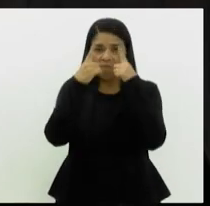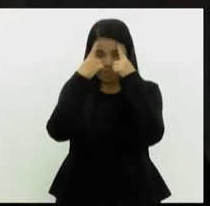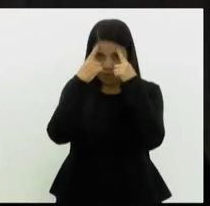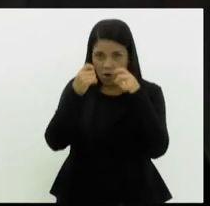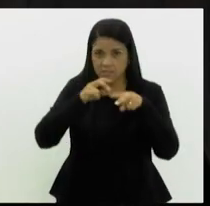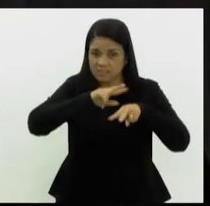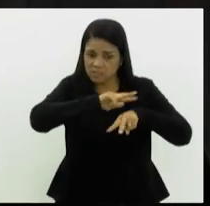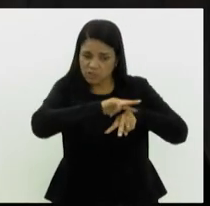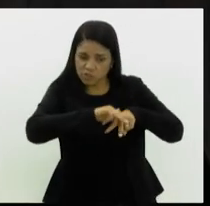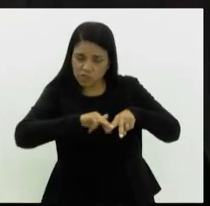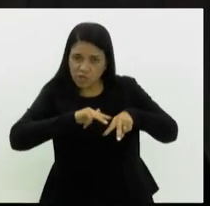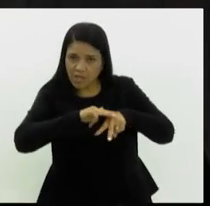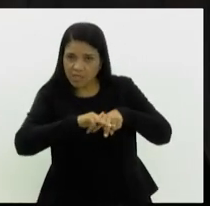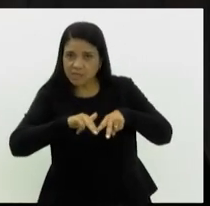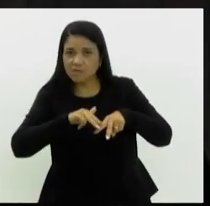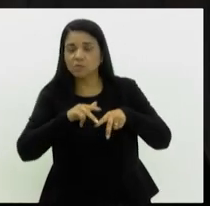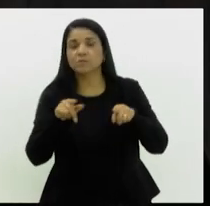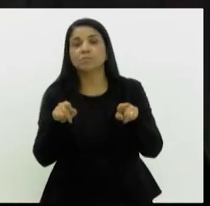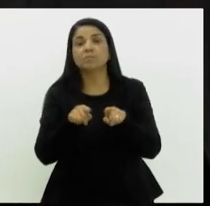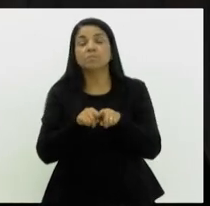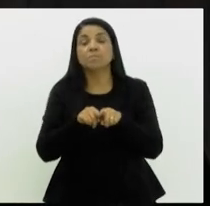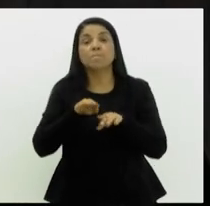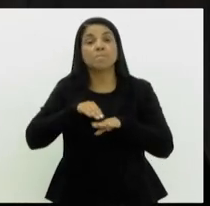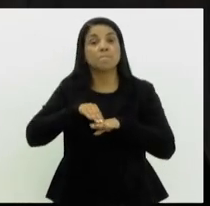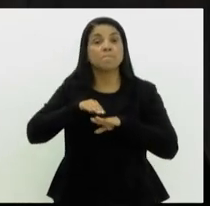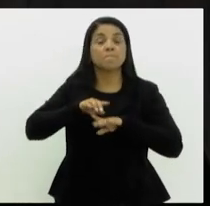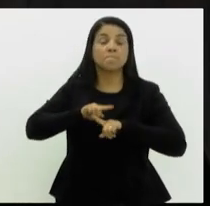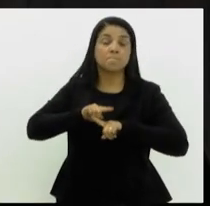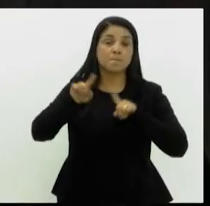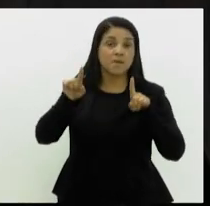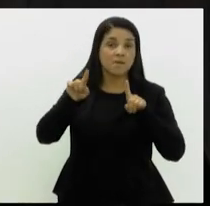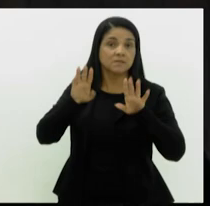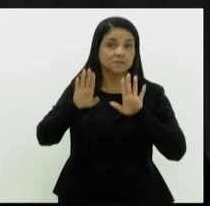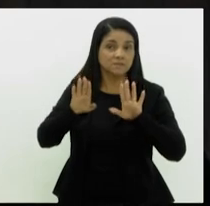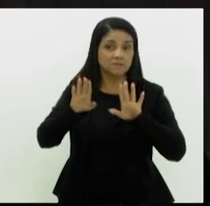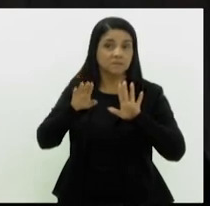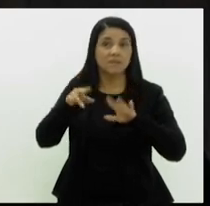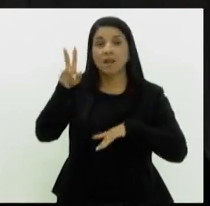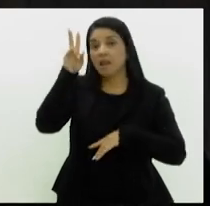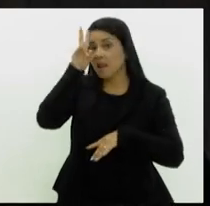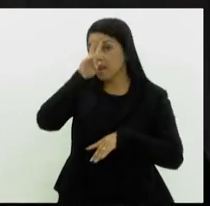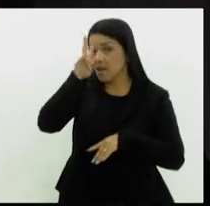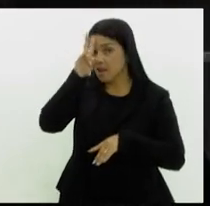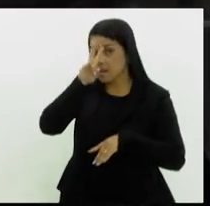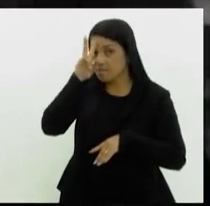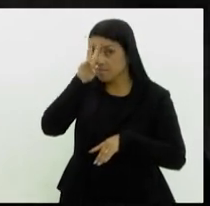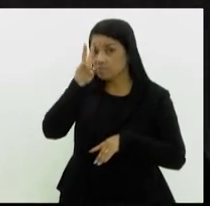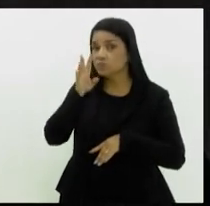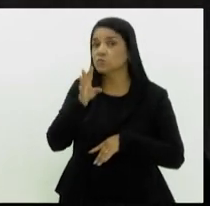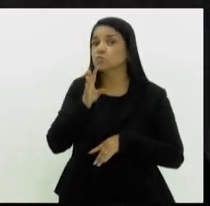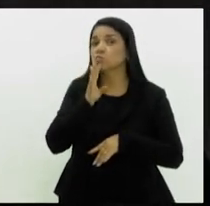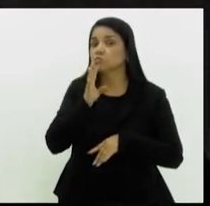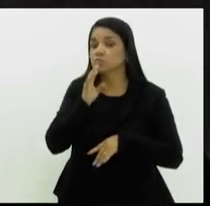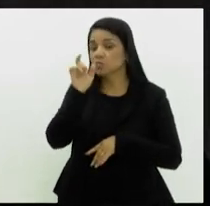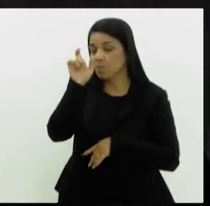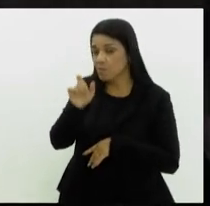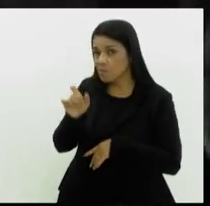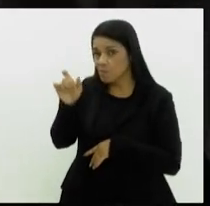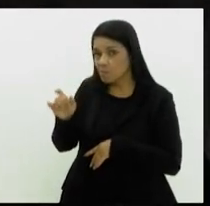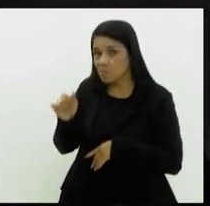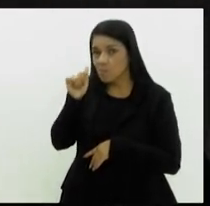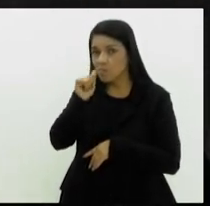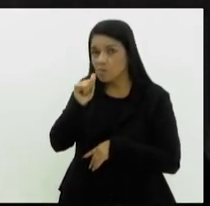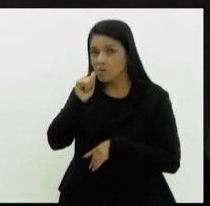gênero às mulheres no parlamento, mas lembrar que o reconhecimento dessas mulheres